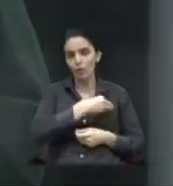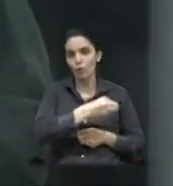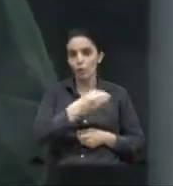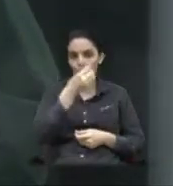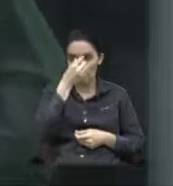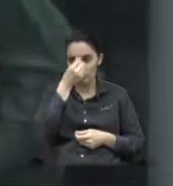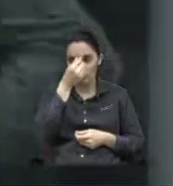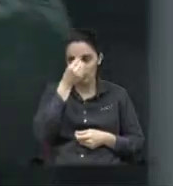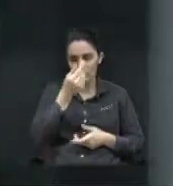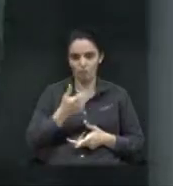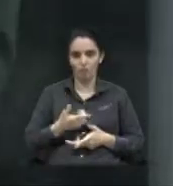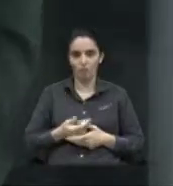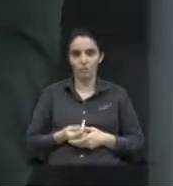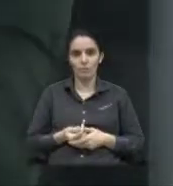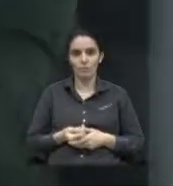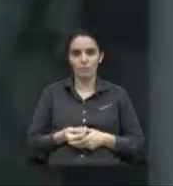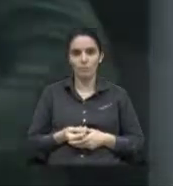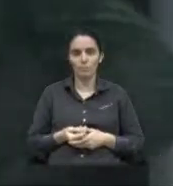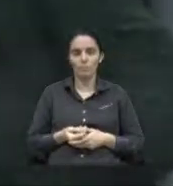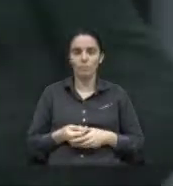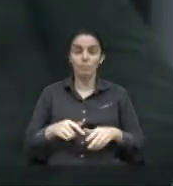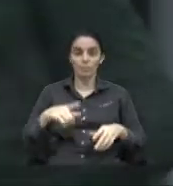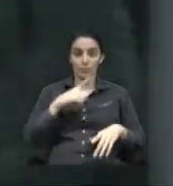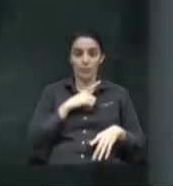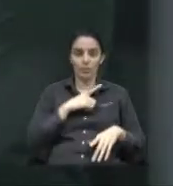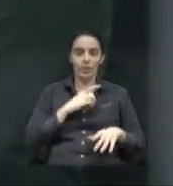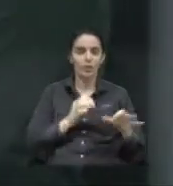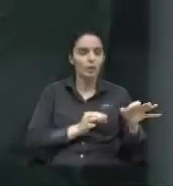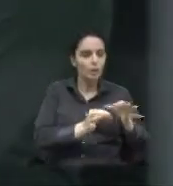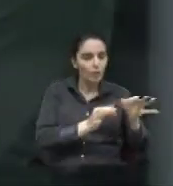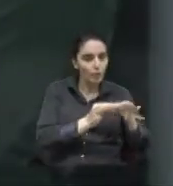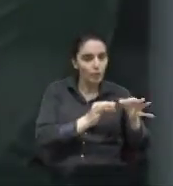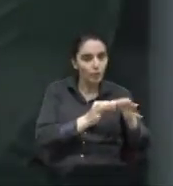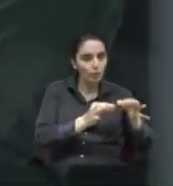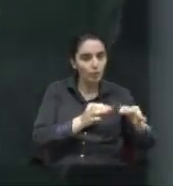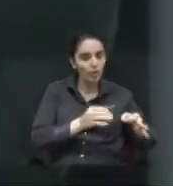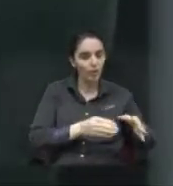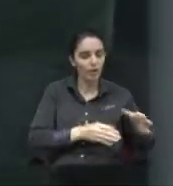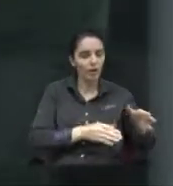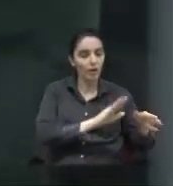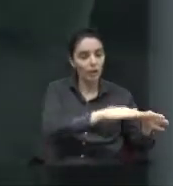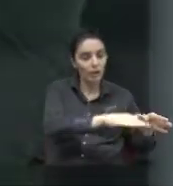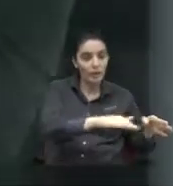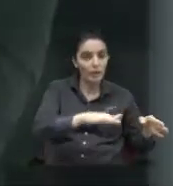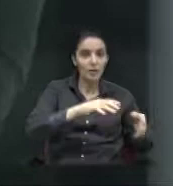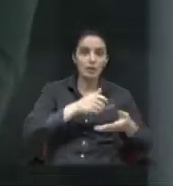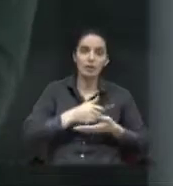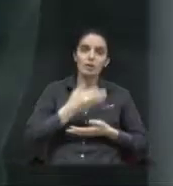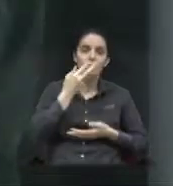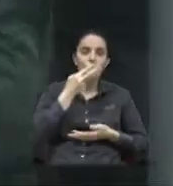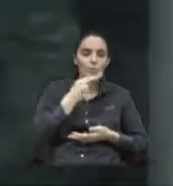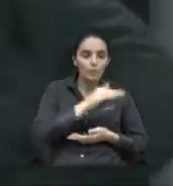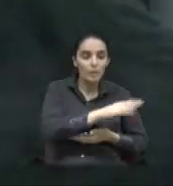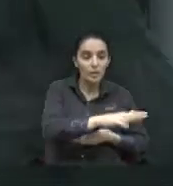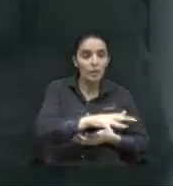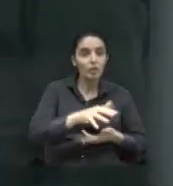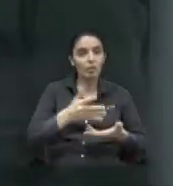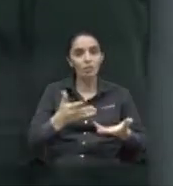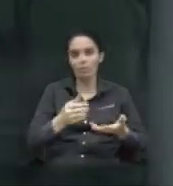uns preparativos que antecedem, os médicos daqui sabem melhor do que eu. Tinha que ser no dia seguinte e não podia esperar muito.